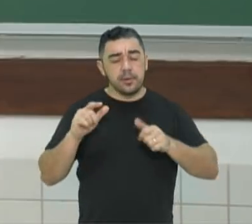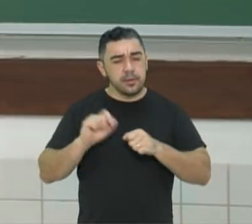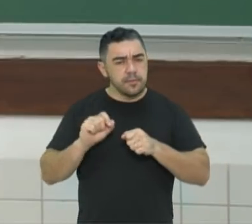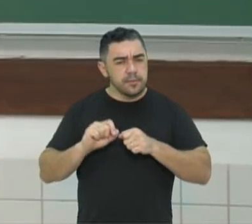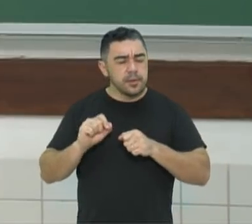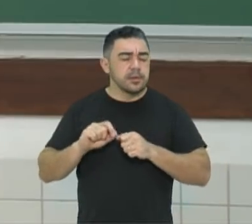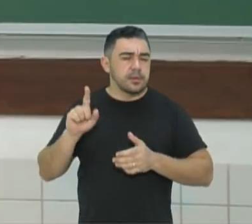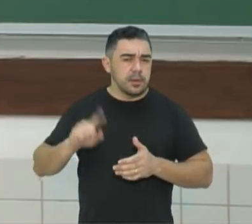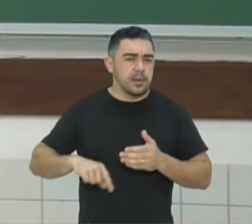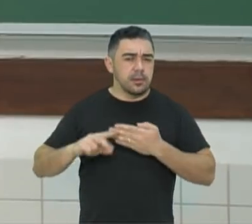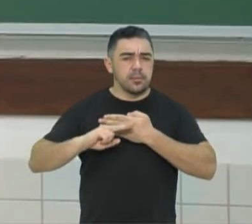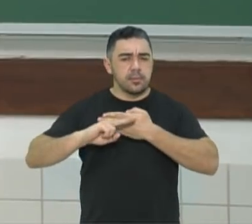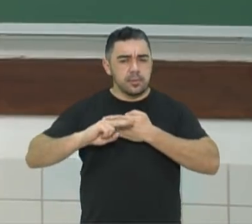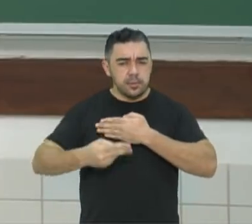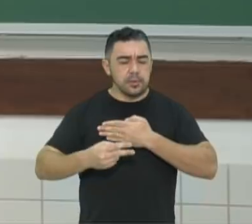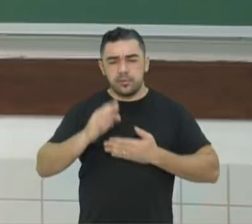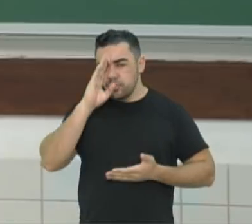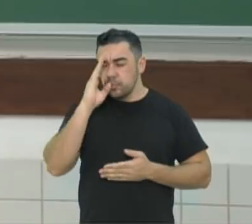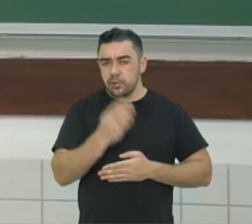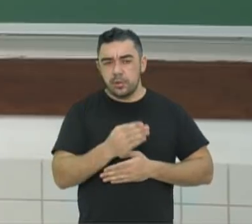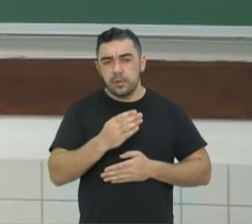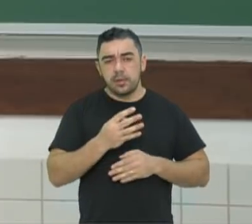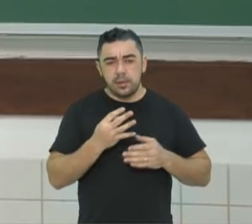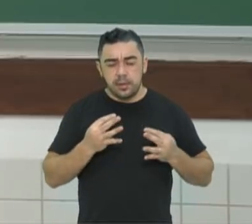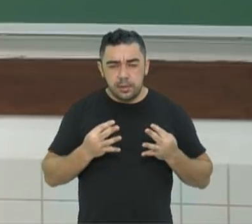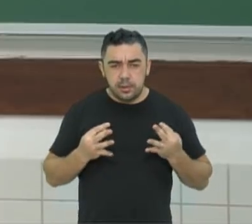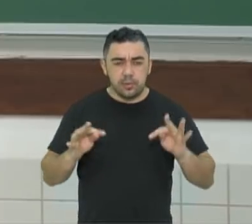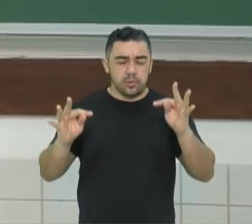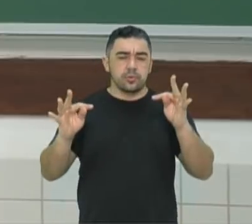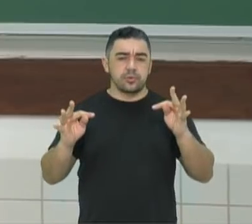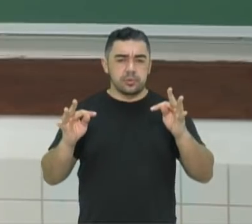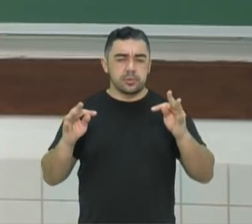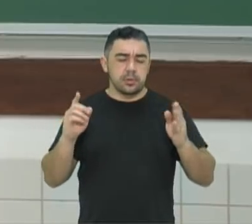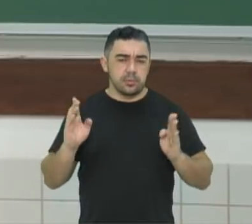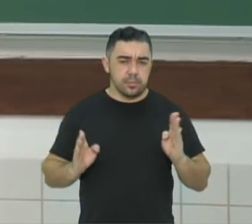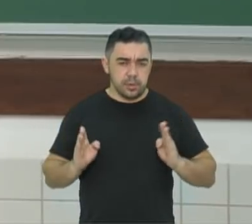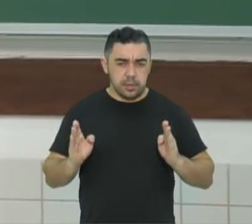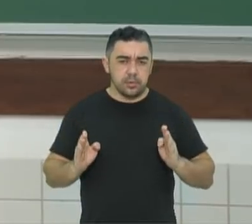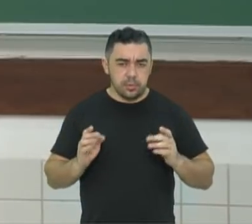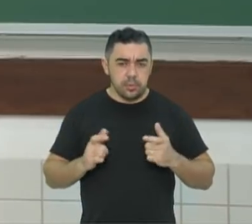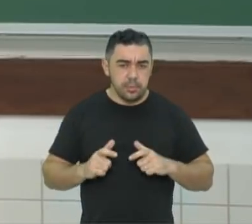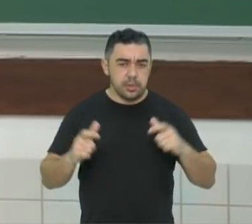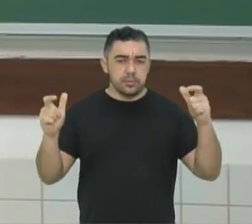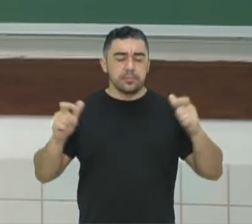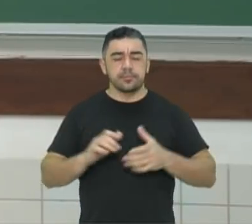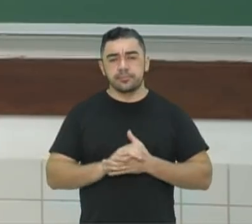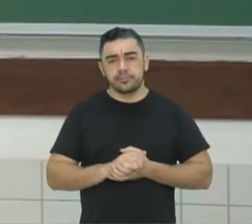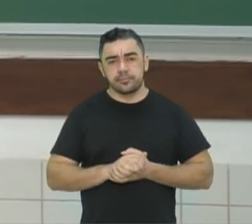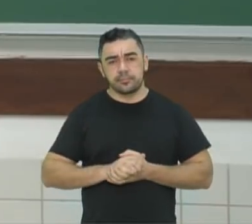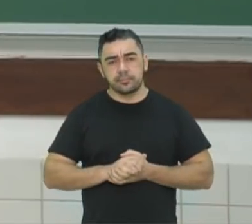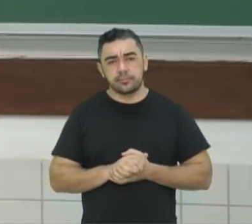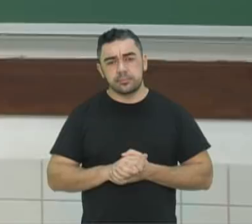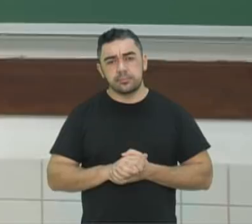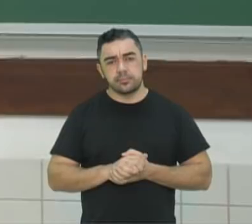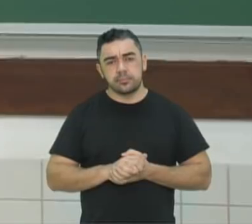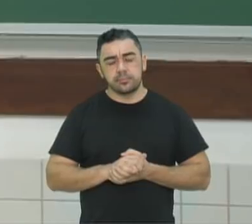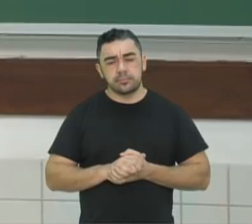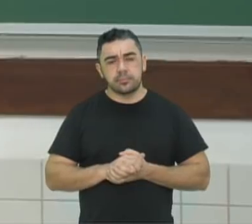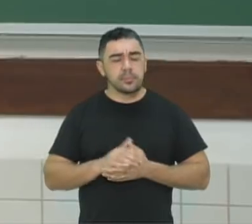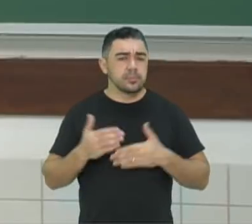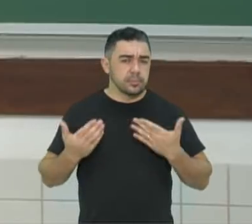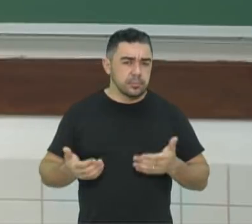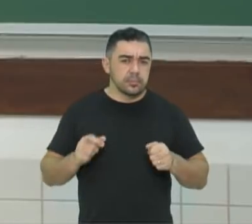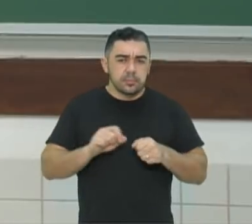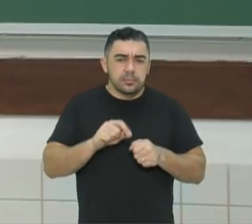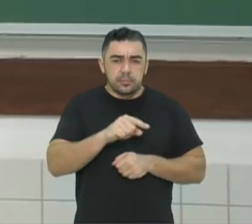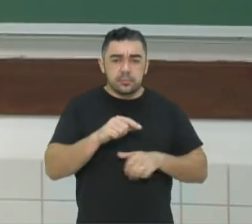consequência direta com respeito às mudanças tecnológicas no período. E para se construir todos